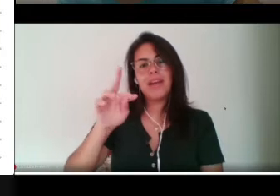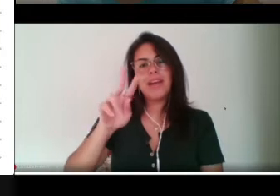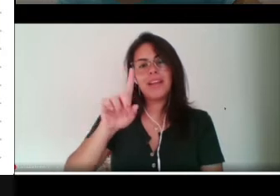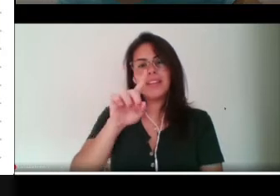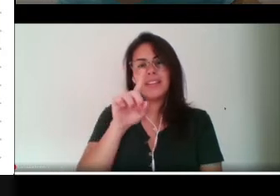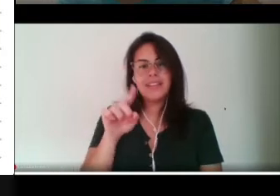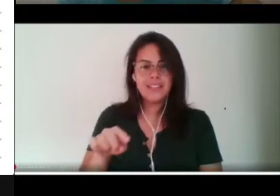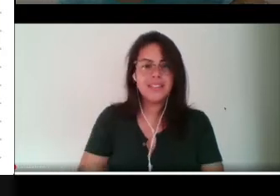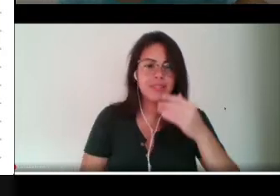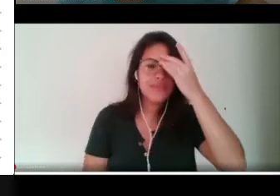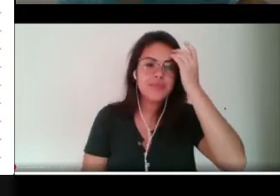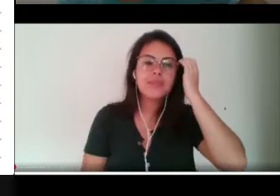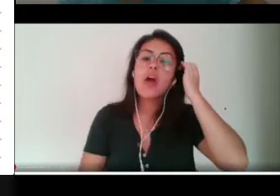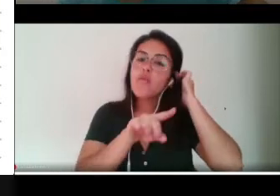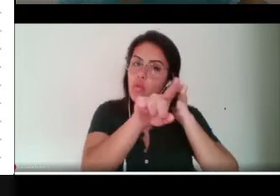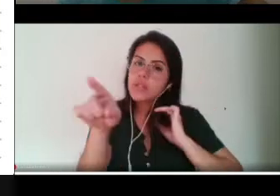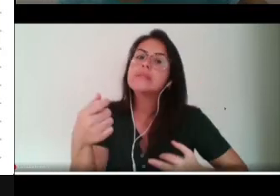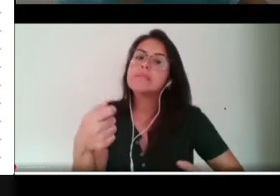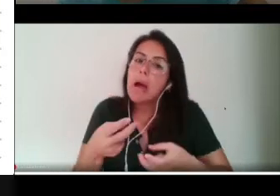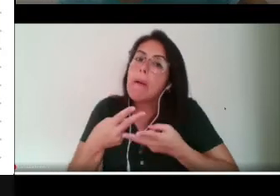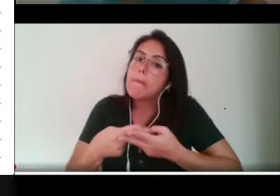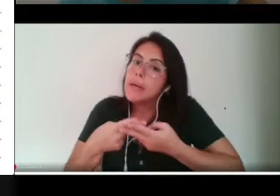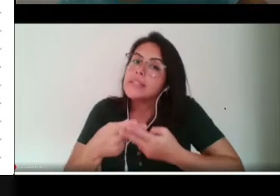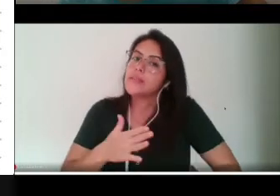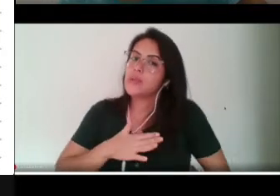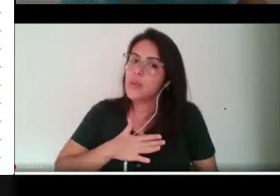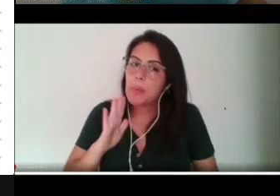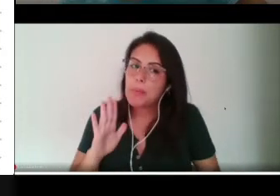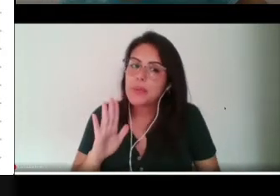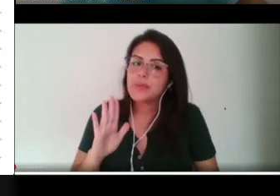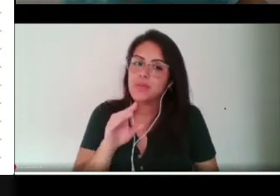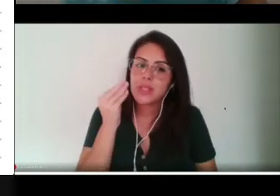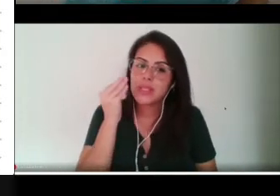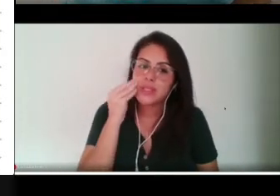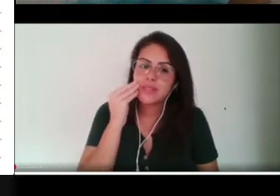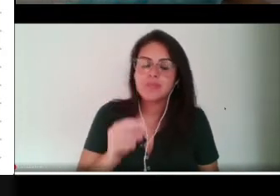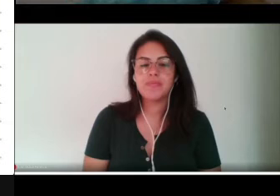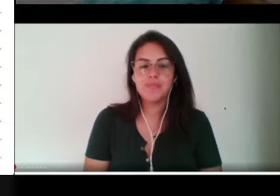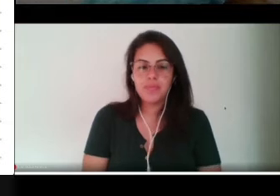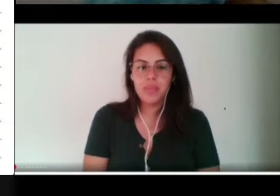Vocês vão ter que ter paciência comigo, viu, gente? B VEC C